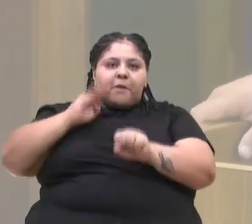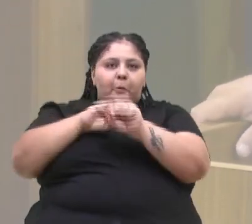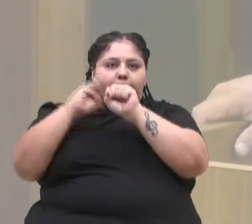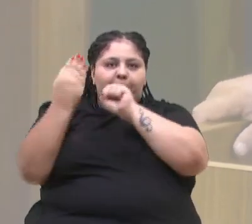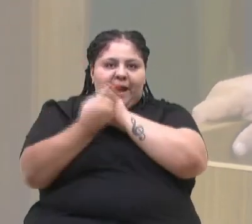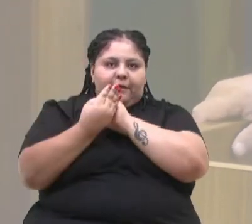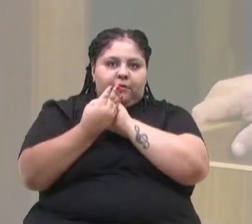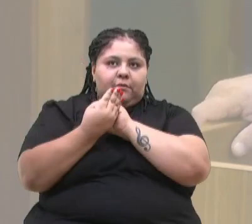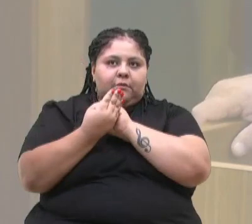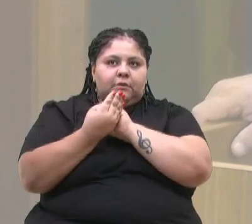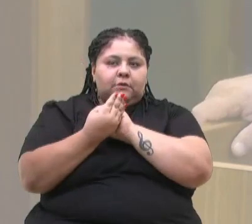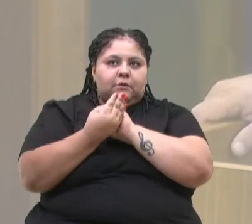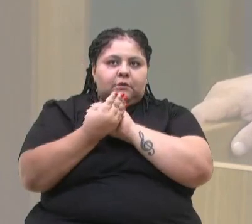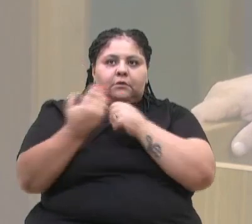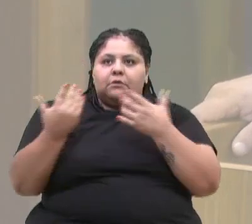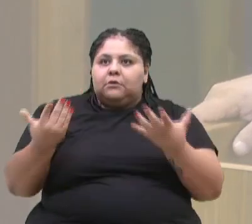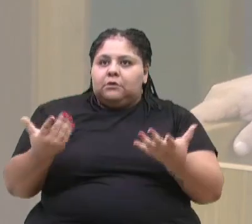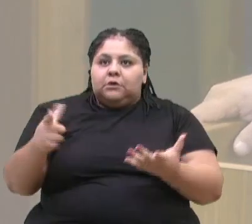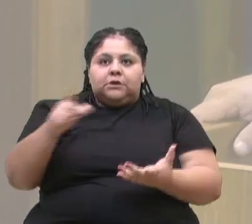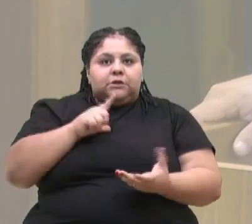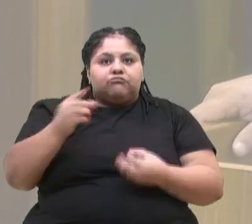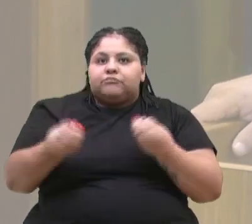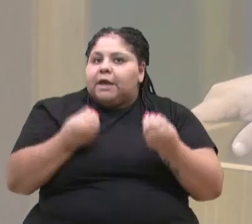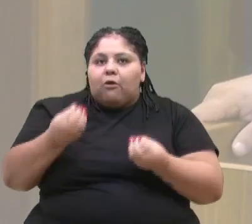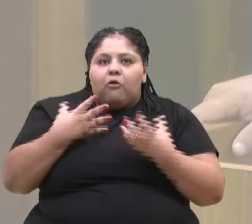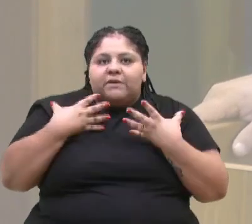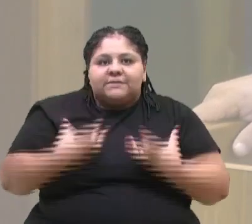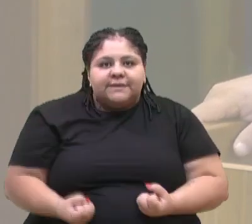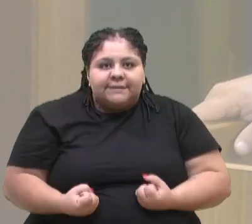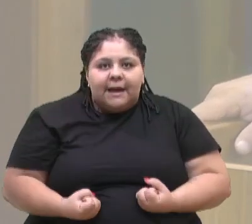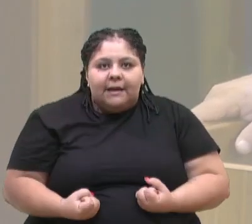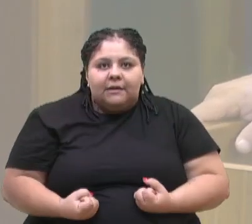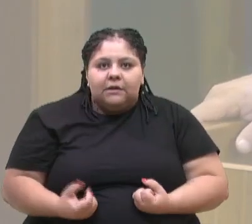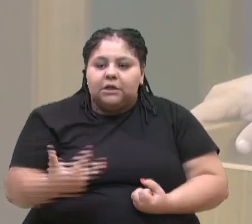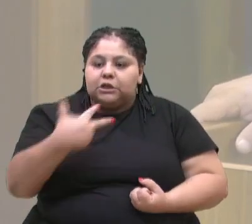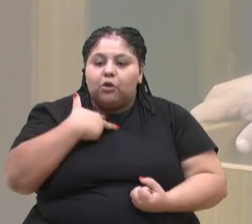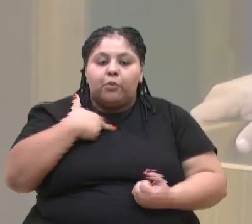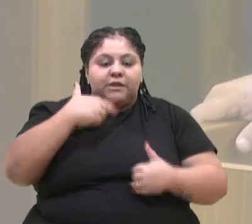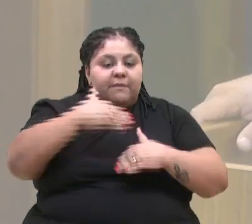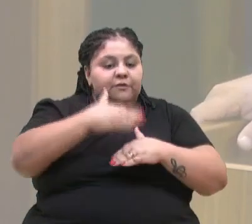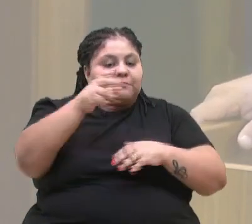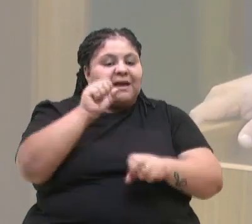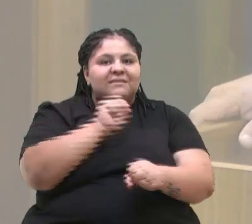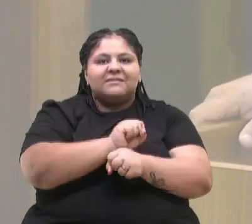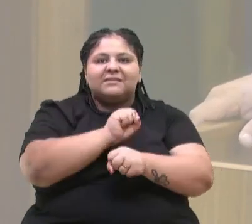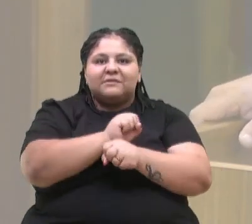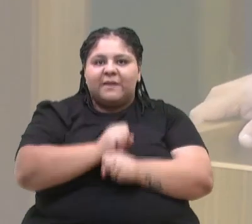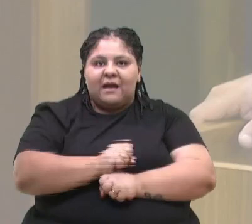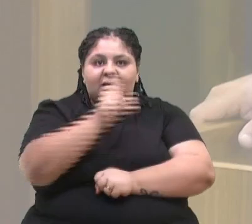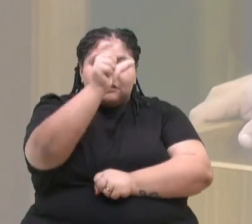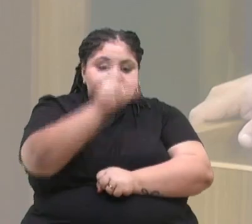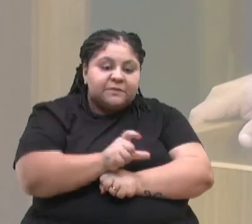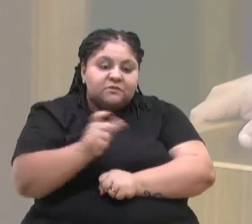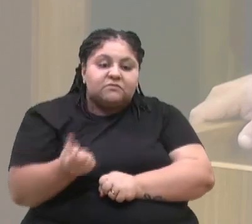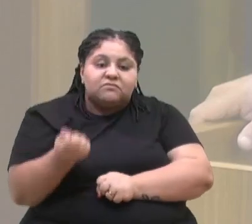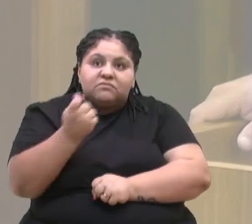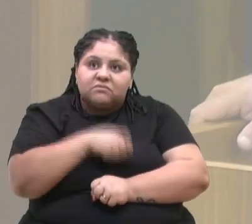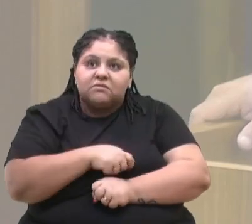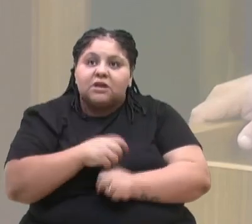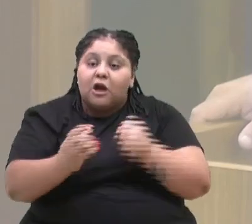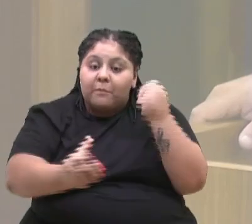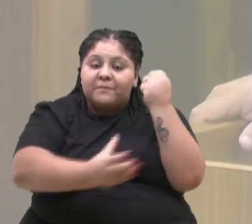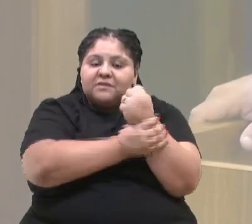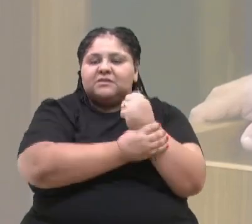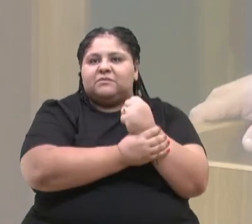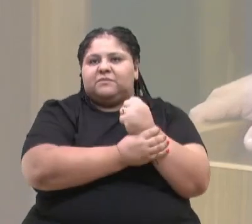acender uma velinha lá, porque não dá mais, é para esperar. Começa as aulas, as pessoas precisam, é uma segurança,